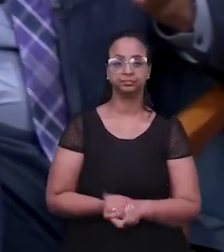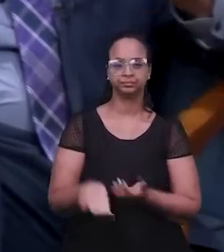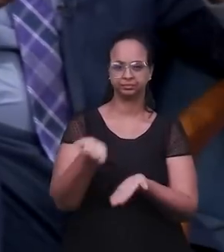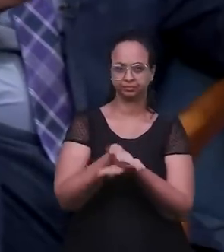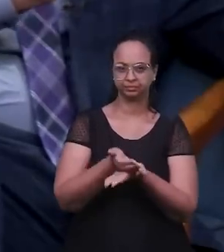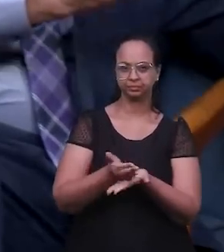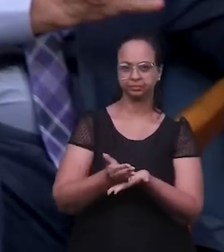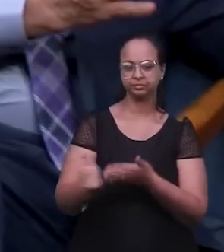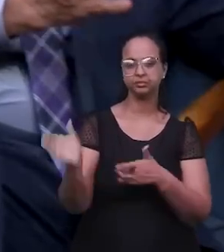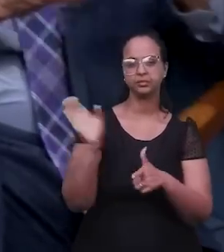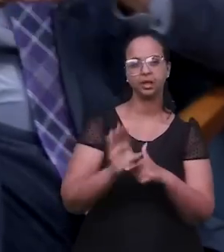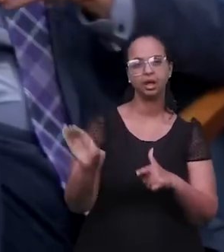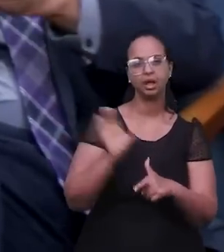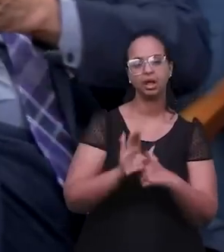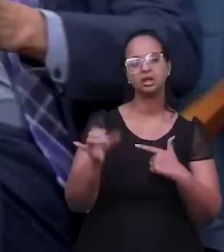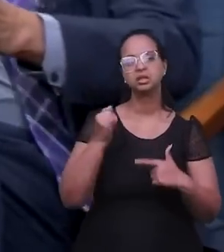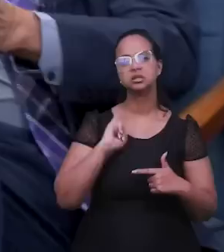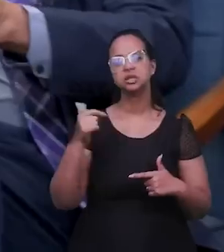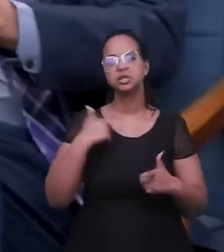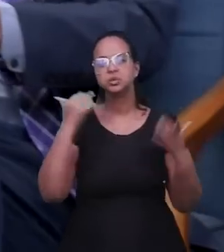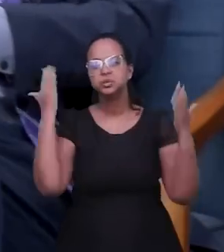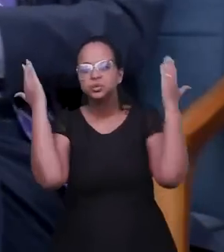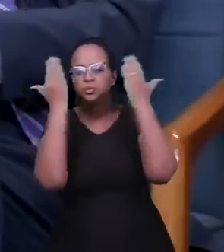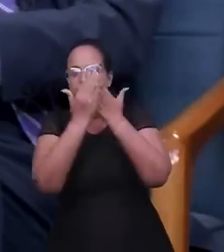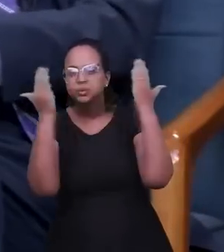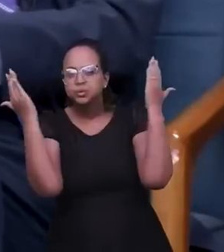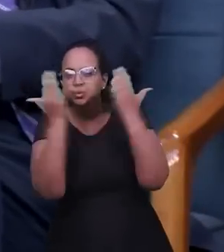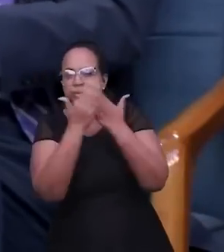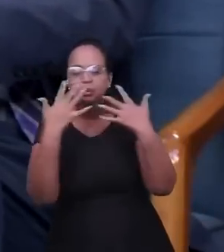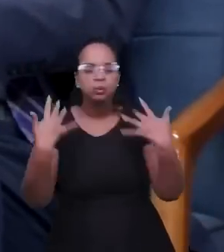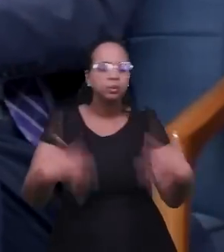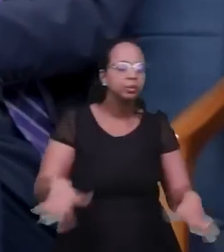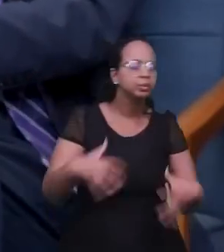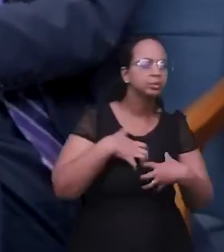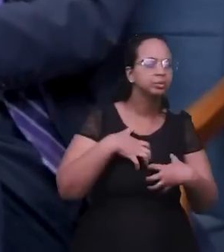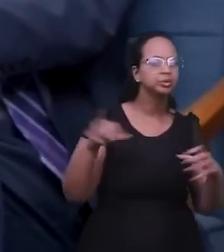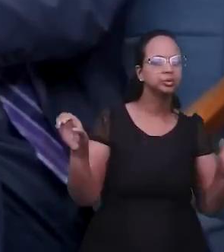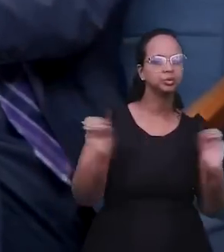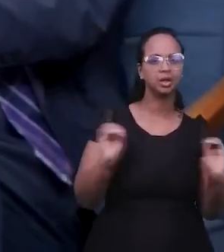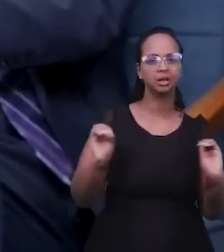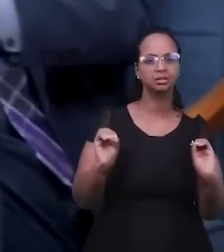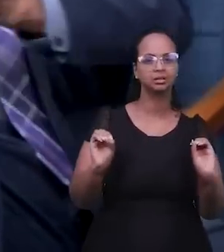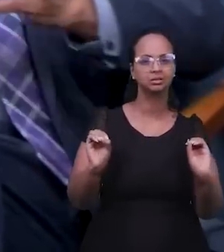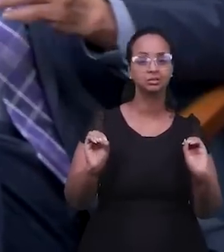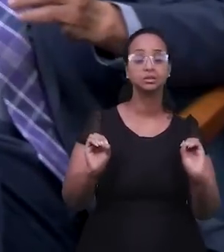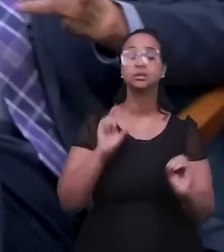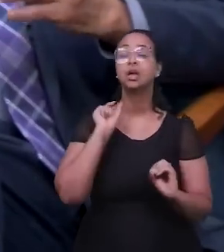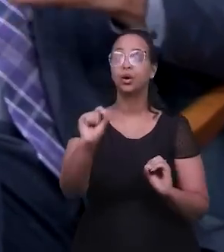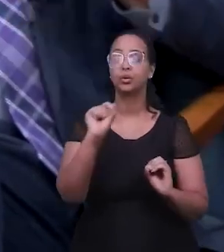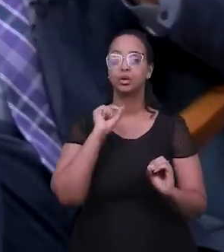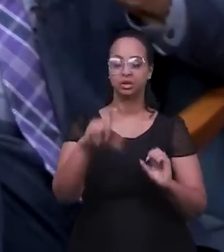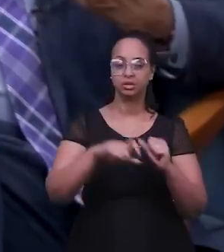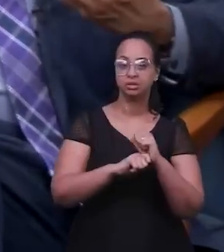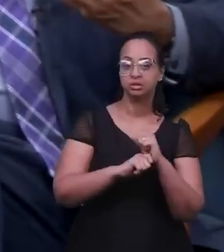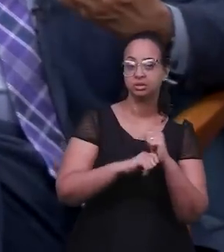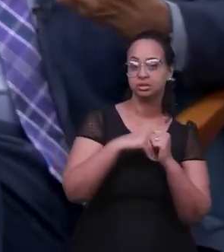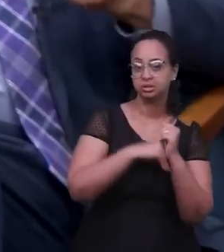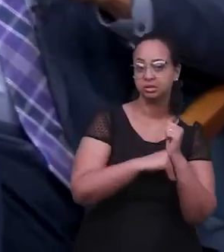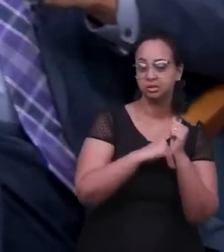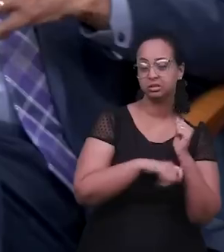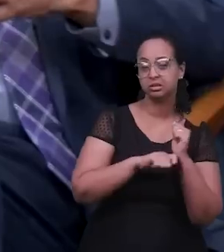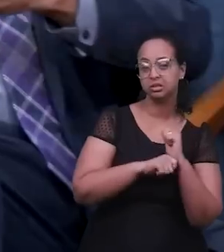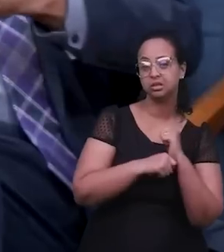Voltando ao início da carta aos Coríntios, aquilo que o olho não viu, o ouvido não ouviu, não passou pelo coração do homem. Isso é